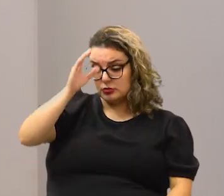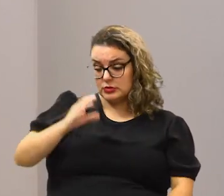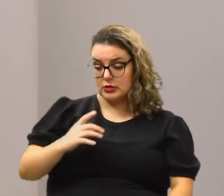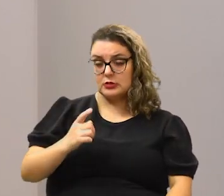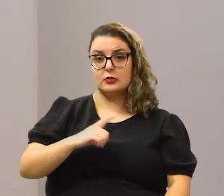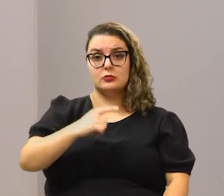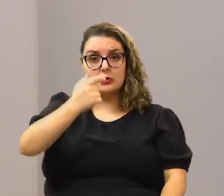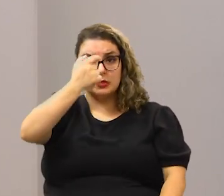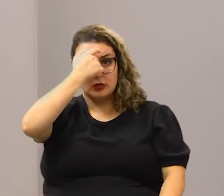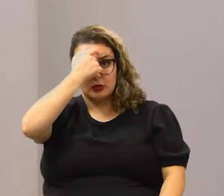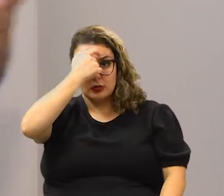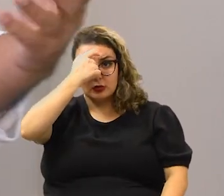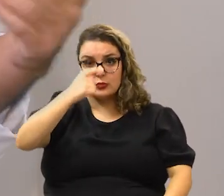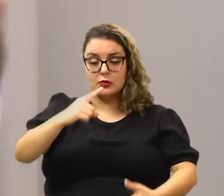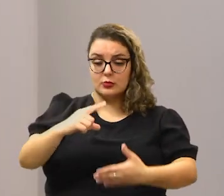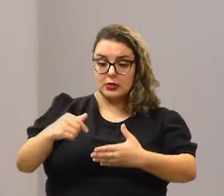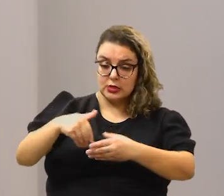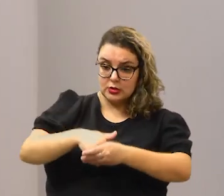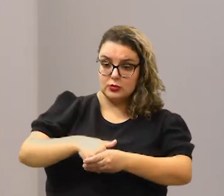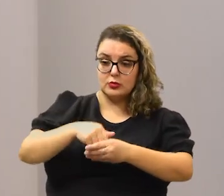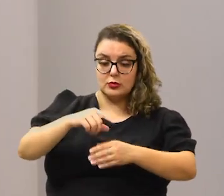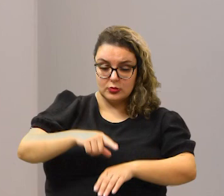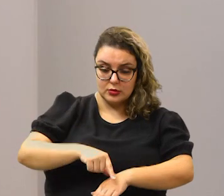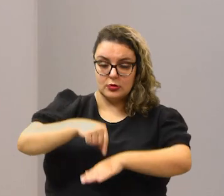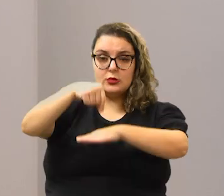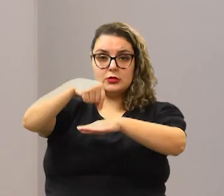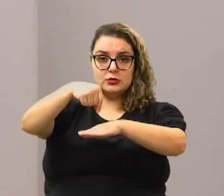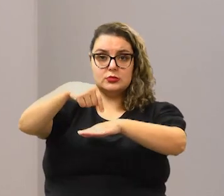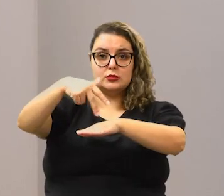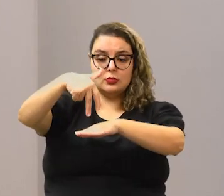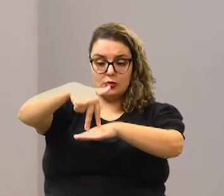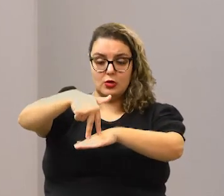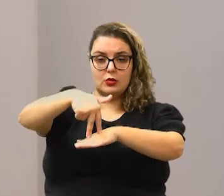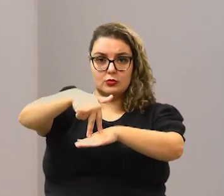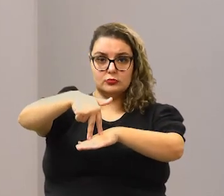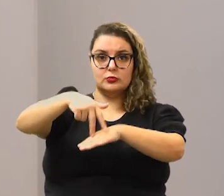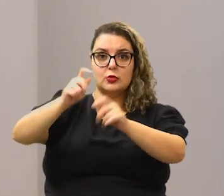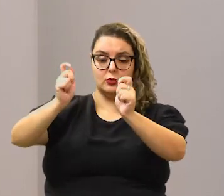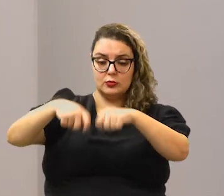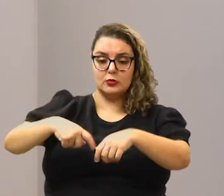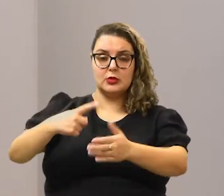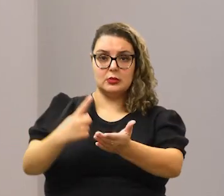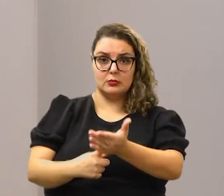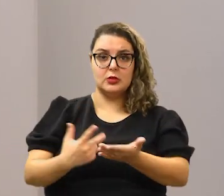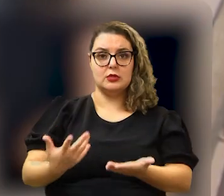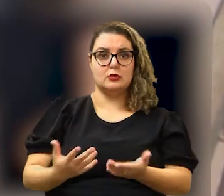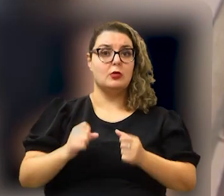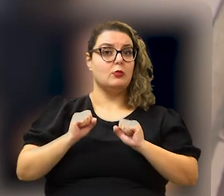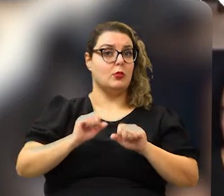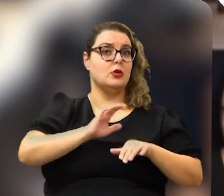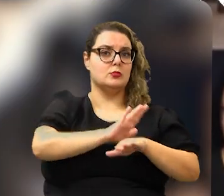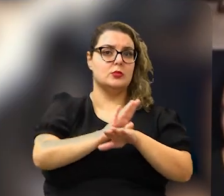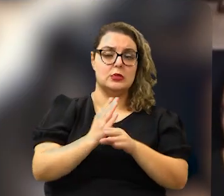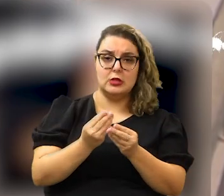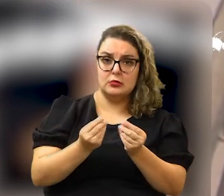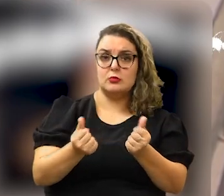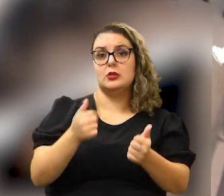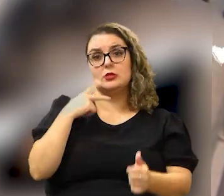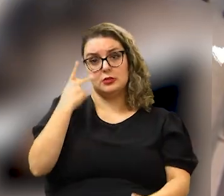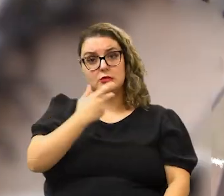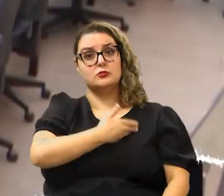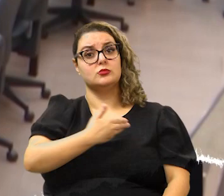das políticas públicas e na rede de proteção e garantia dos direitos das nossas crianças e adolescentes.